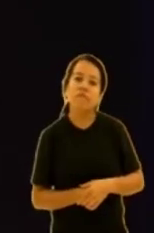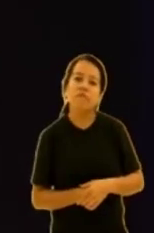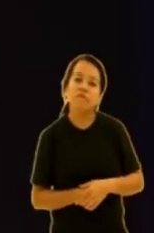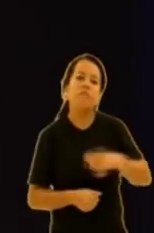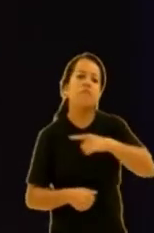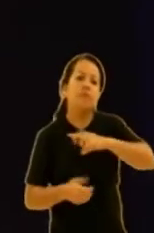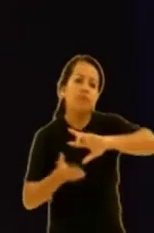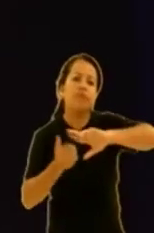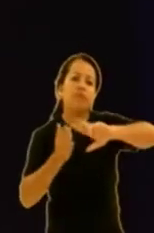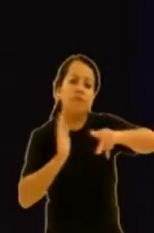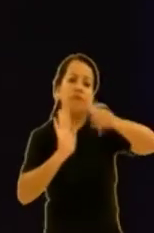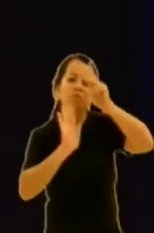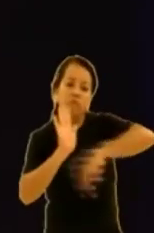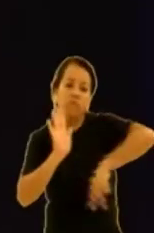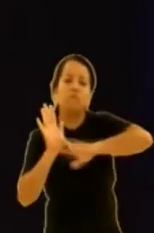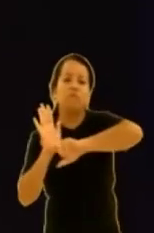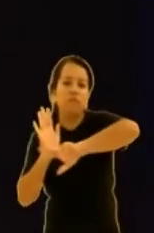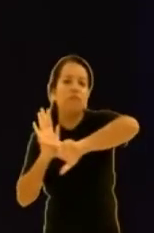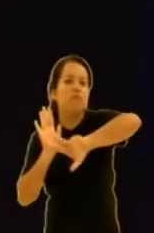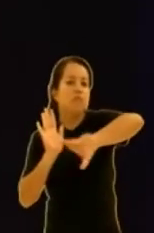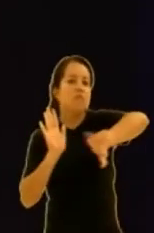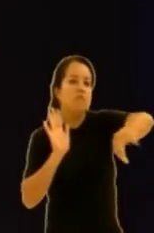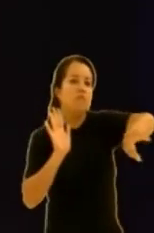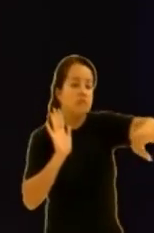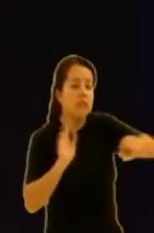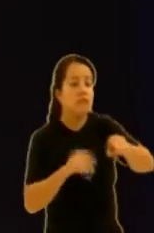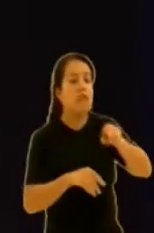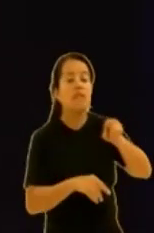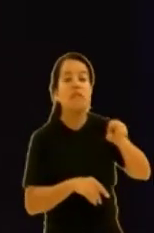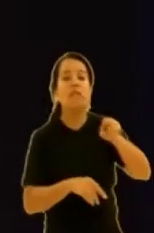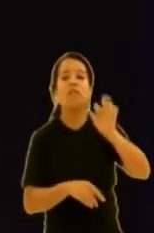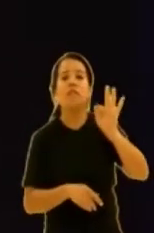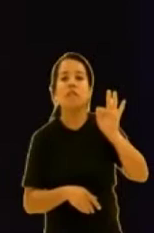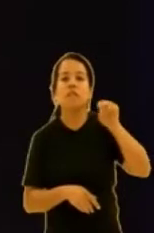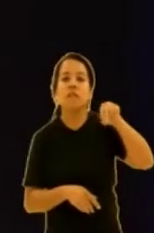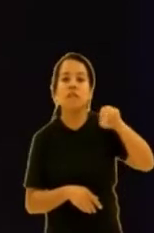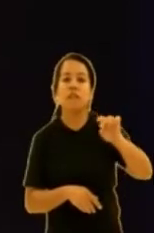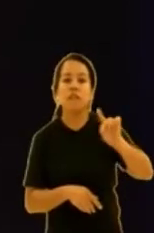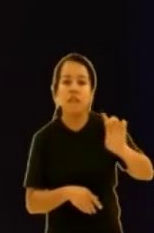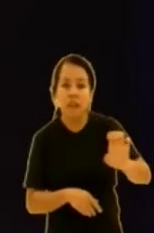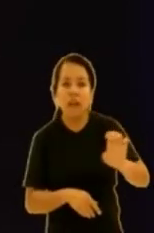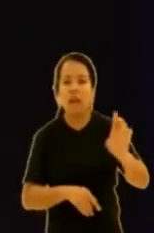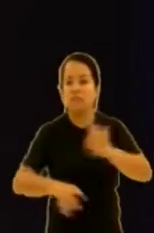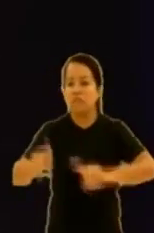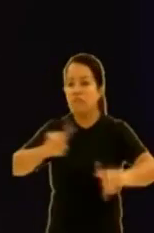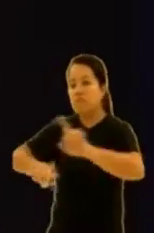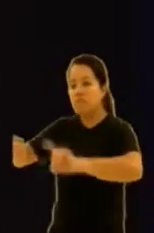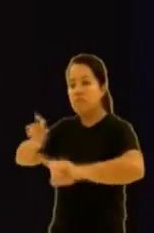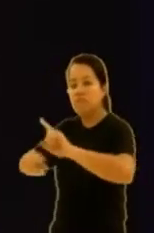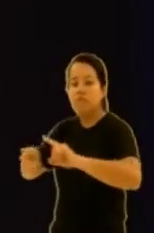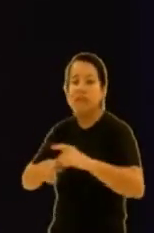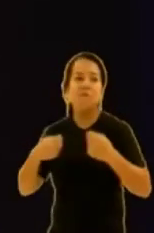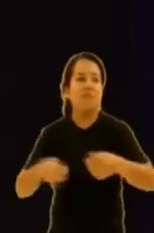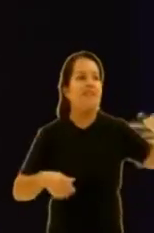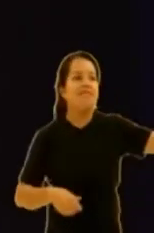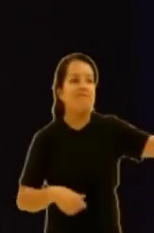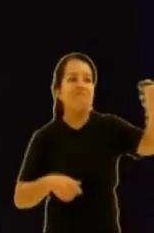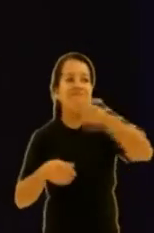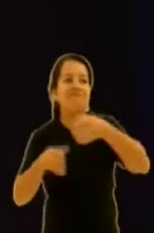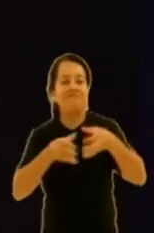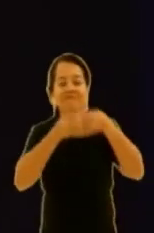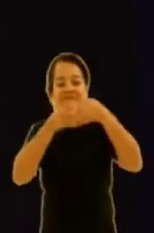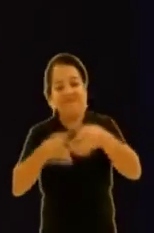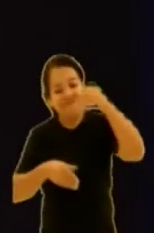número de programas que o FNDE gerencia, nós teríamos que trazer o FNDE para cá, para poder ter resposta para tudo que